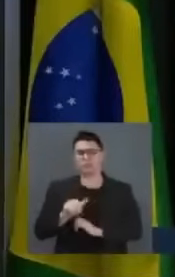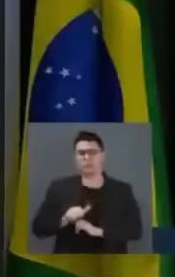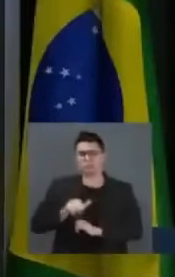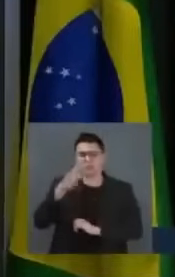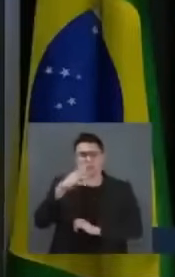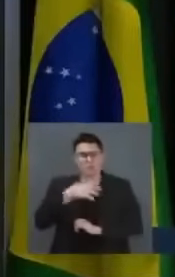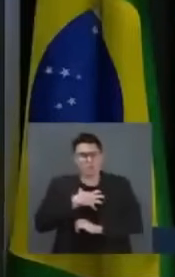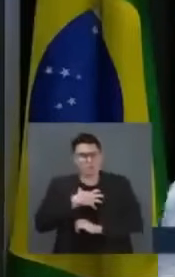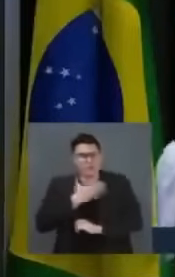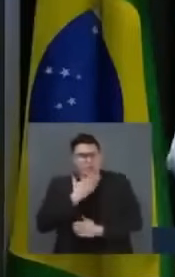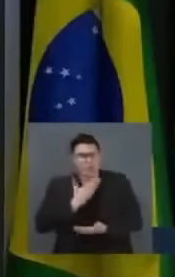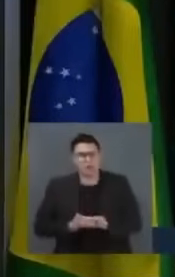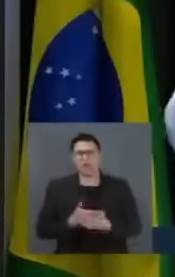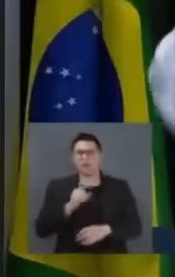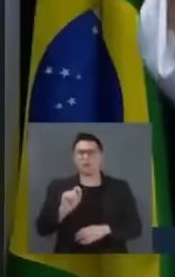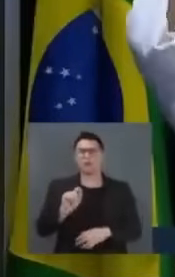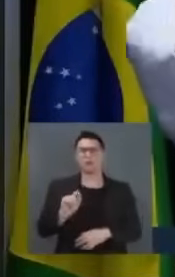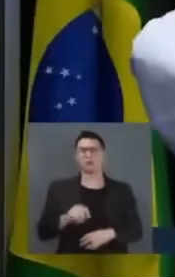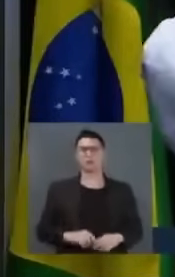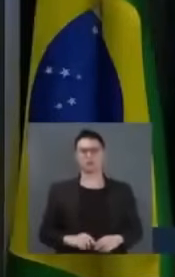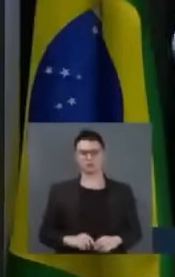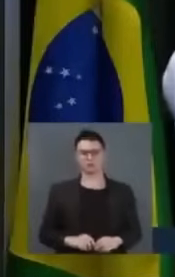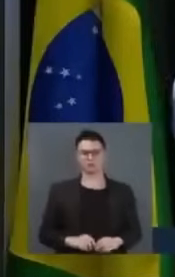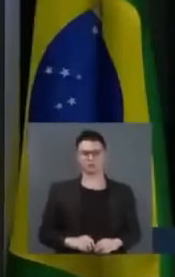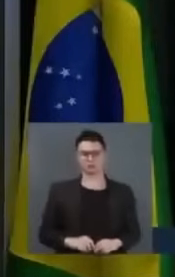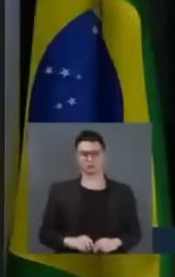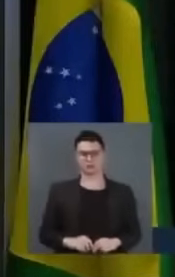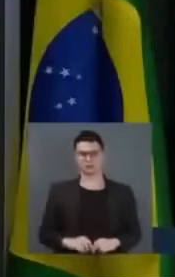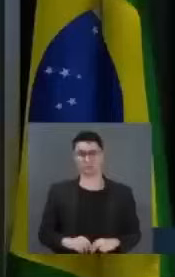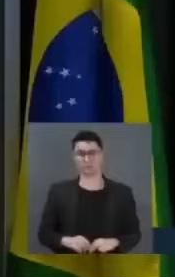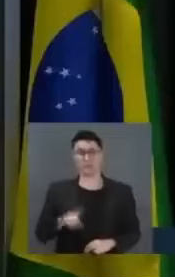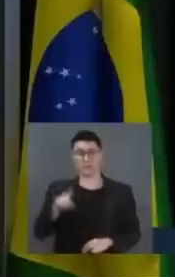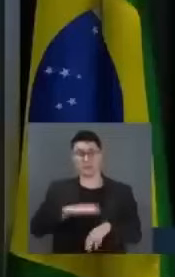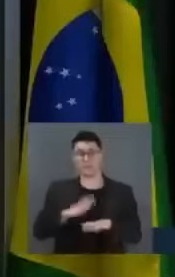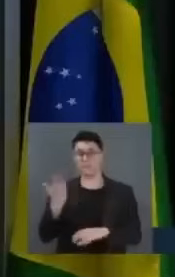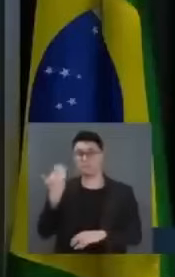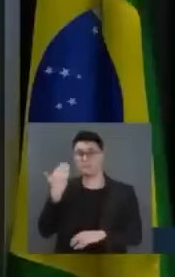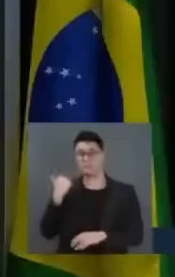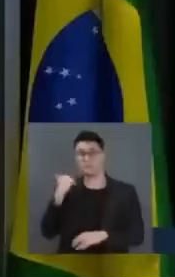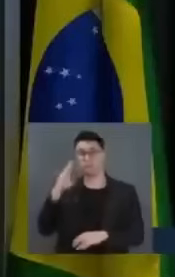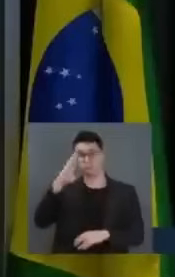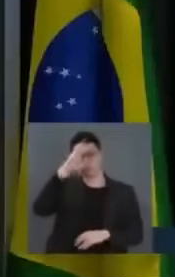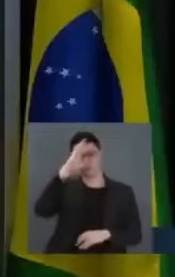espanta, presidente, é que no mandato do presidente Bolsonaro,